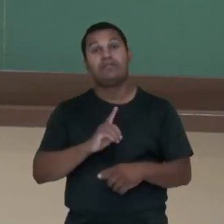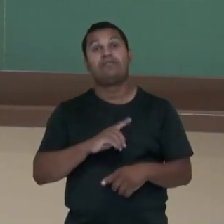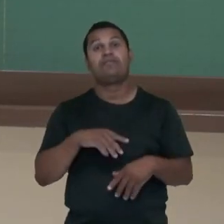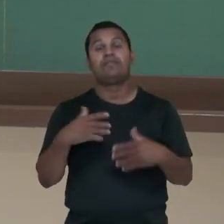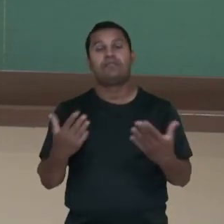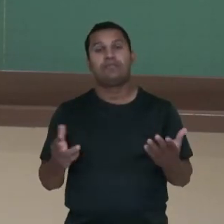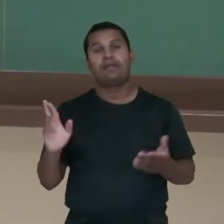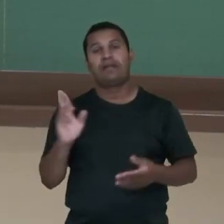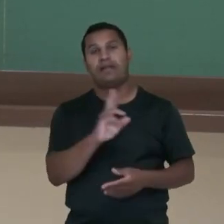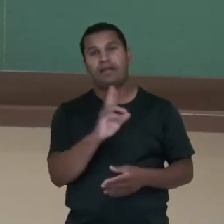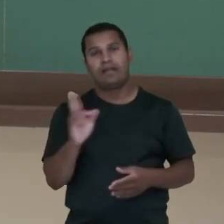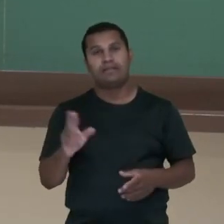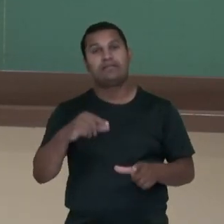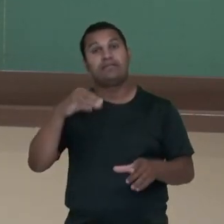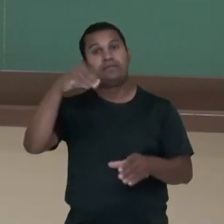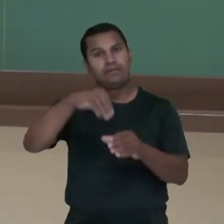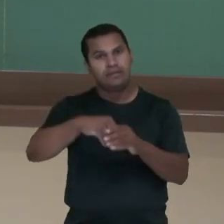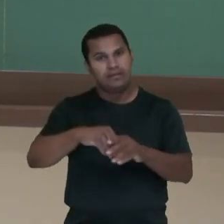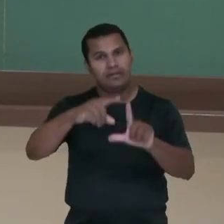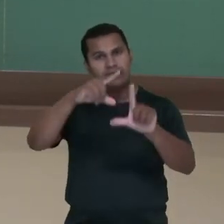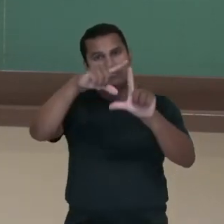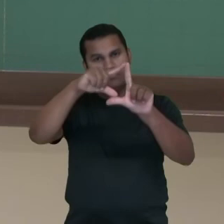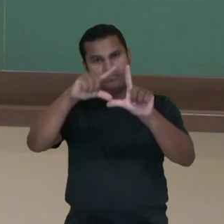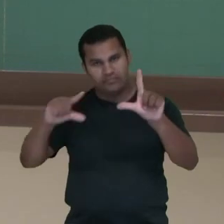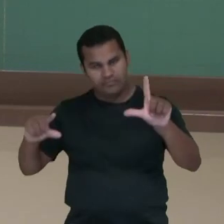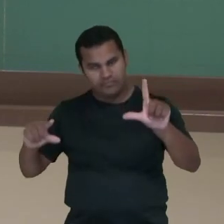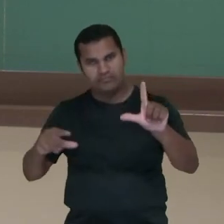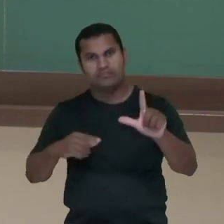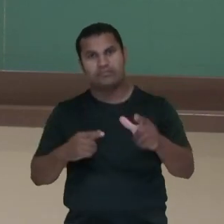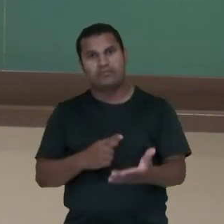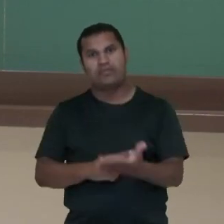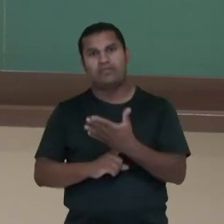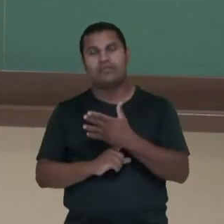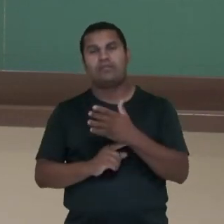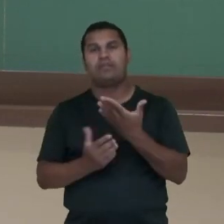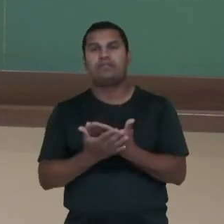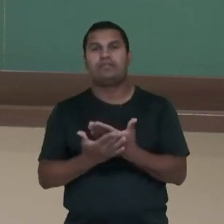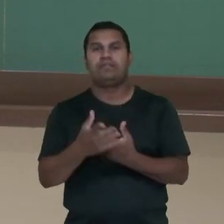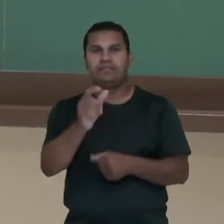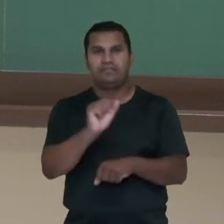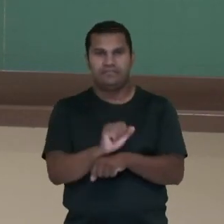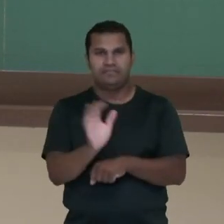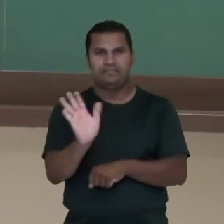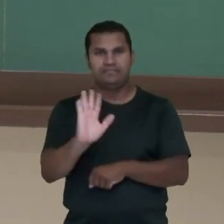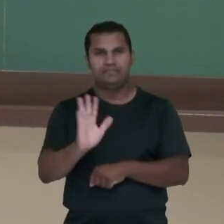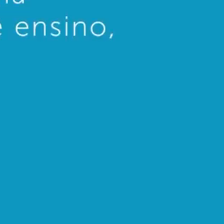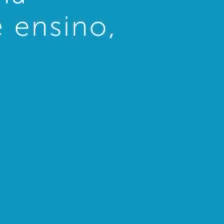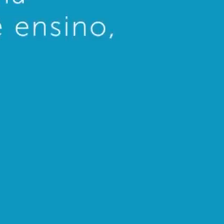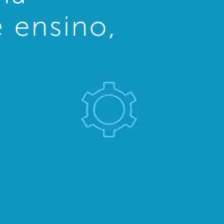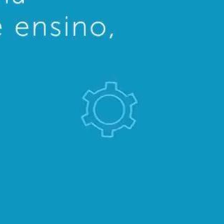trigonométricas dentro do triângulo retângulo. Espero que vocês tenham gostado e até breve, gente!